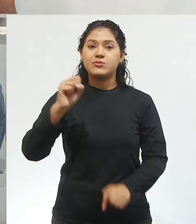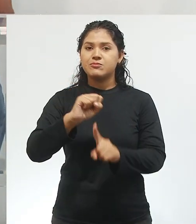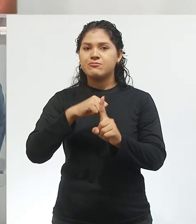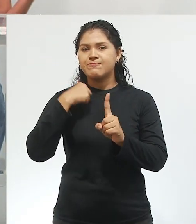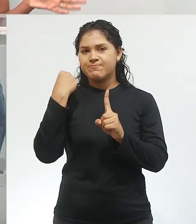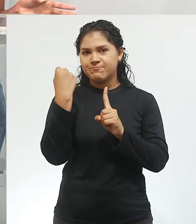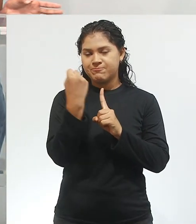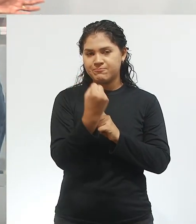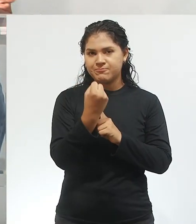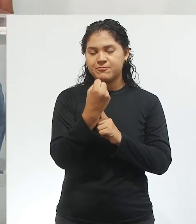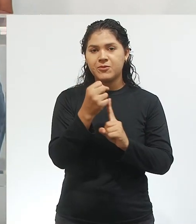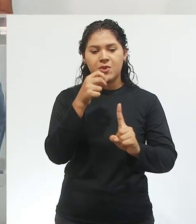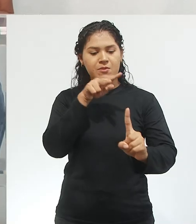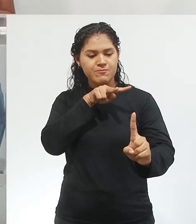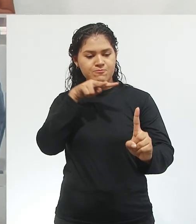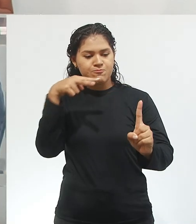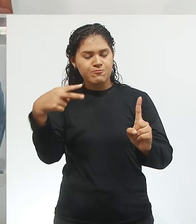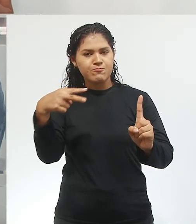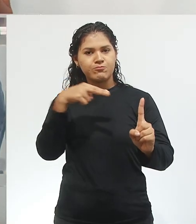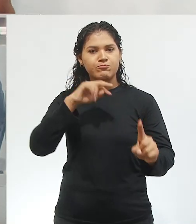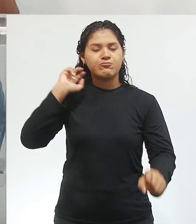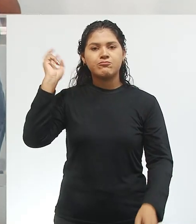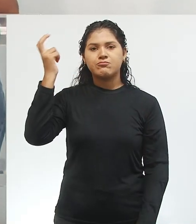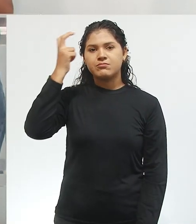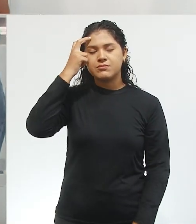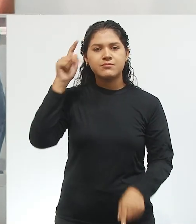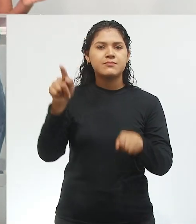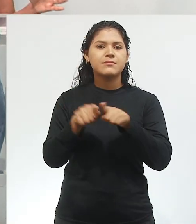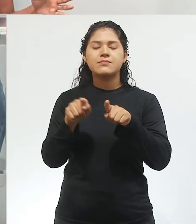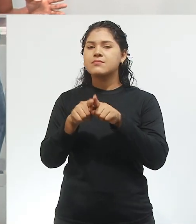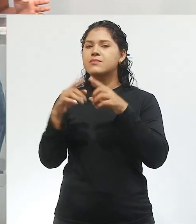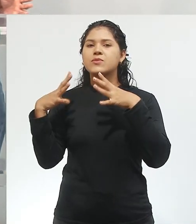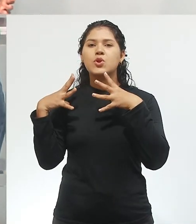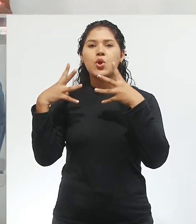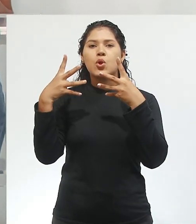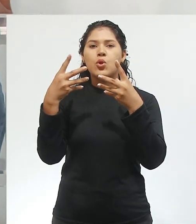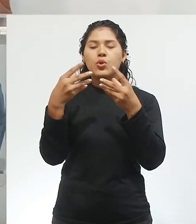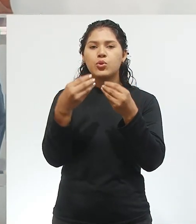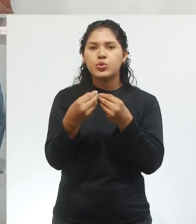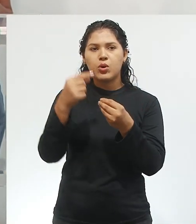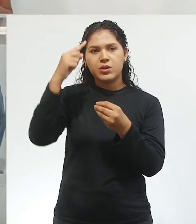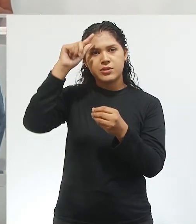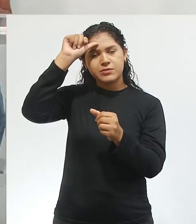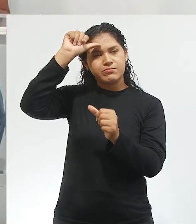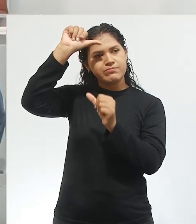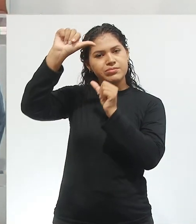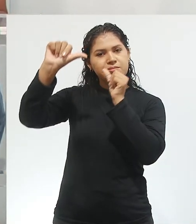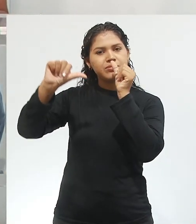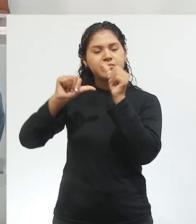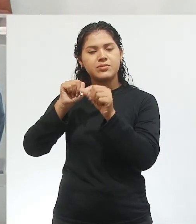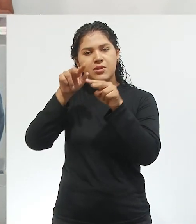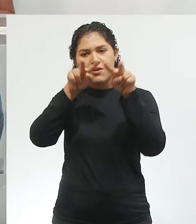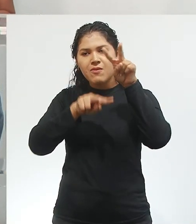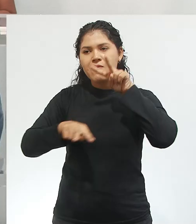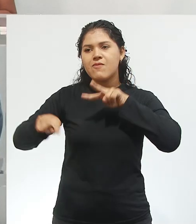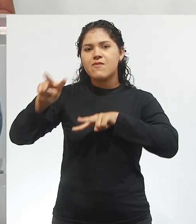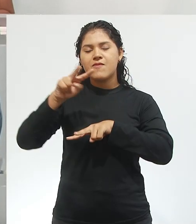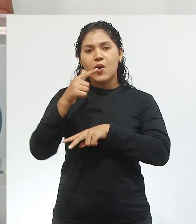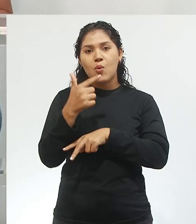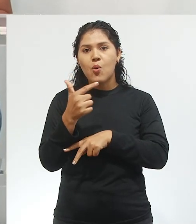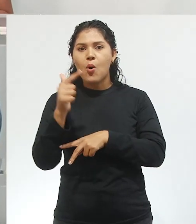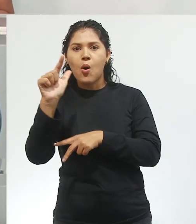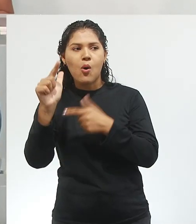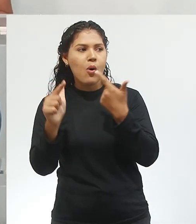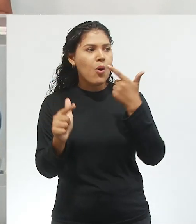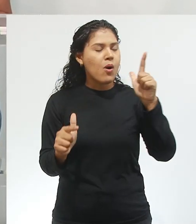olhar abrangente das culturas, a partir de toda uma ressignificação do olhar o outro,